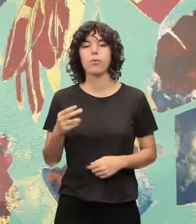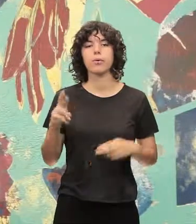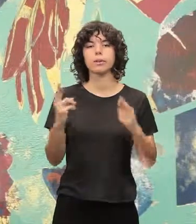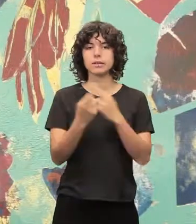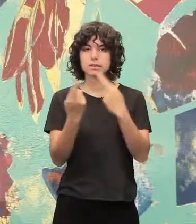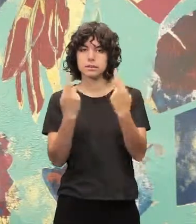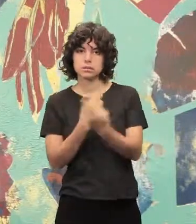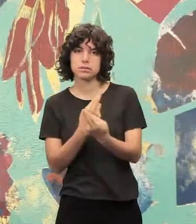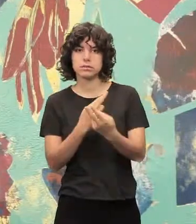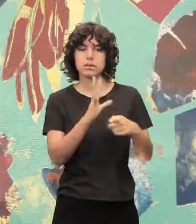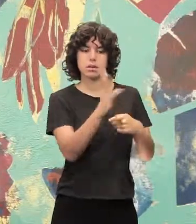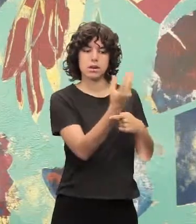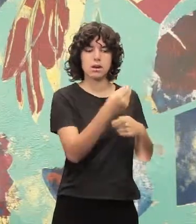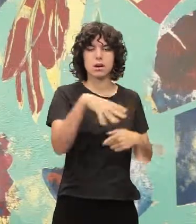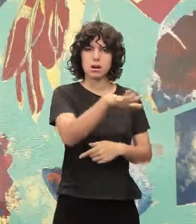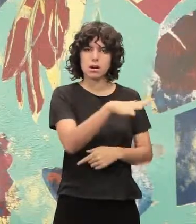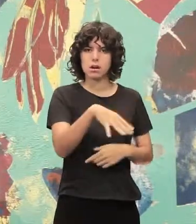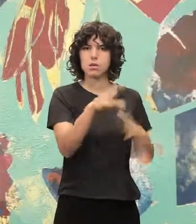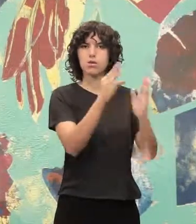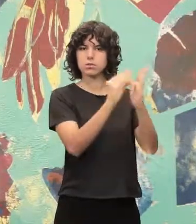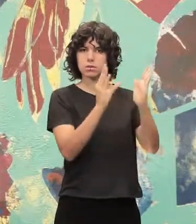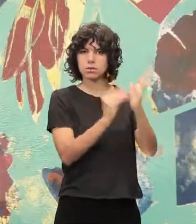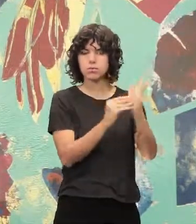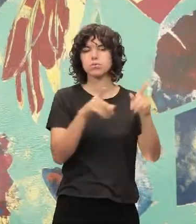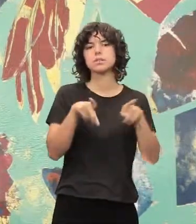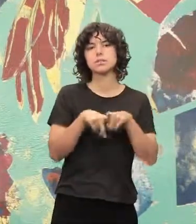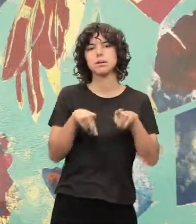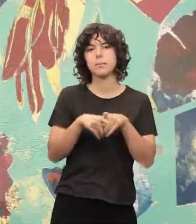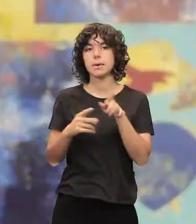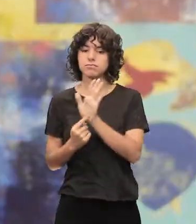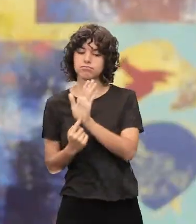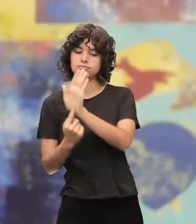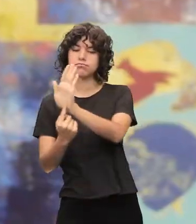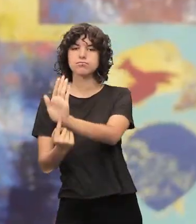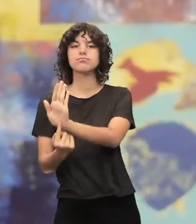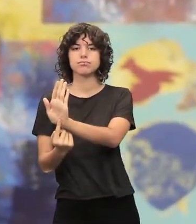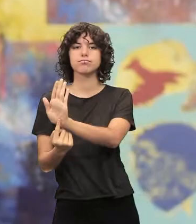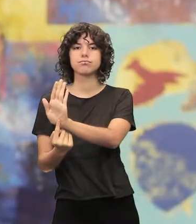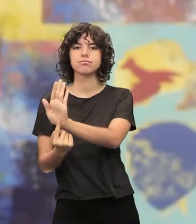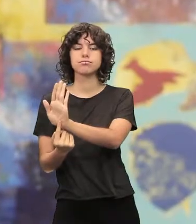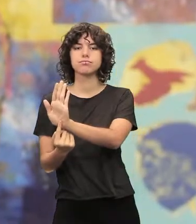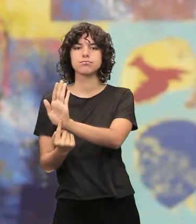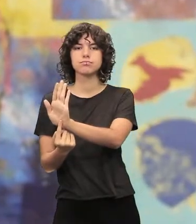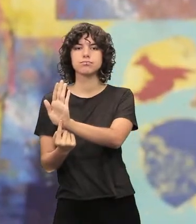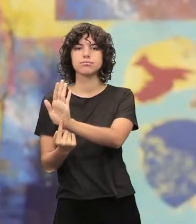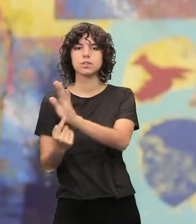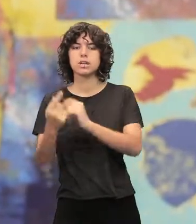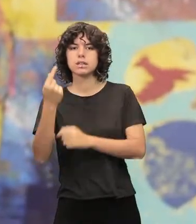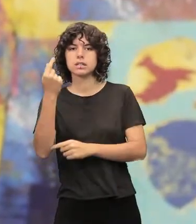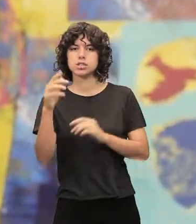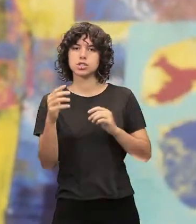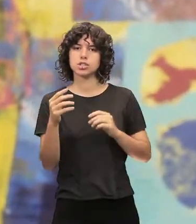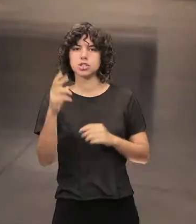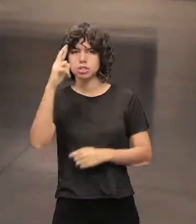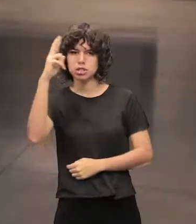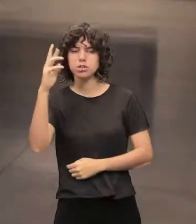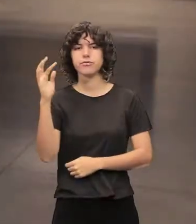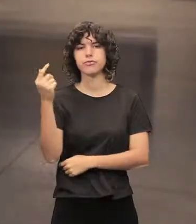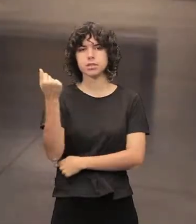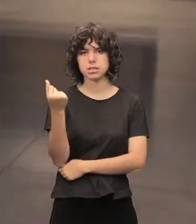linha artística desses projetos, né, do conteúdo, né, e também a execução, diria, tanto financeira e